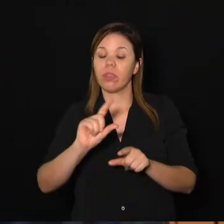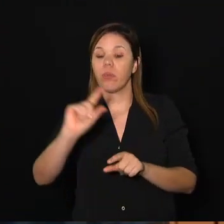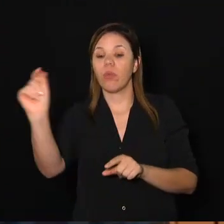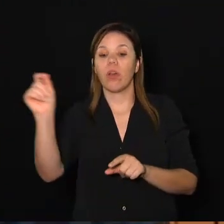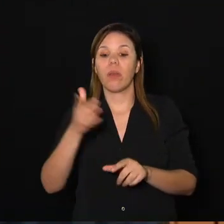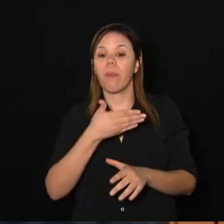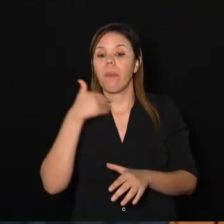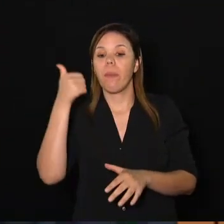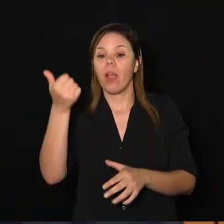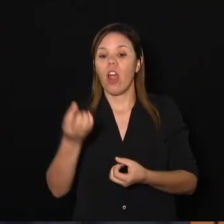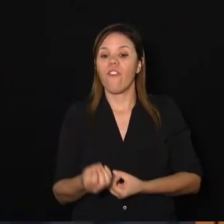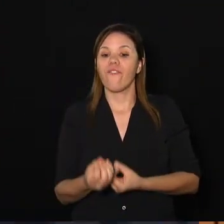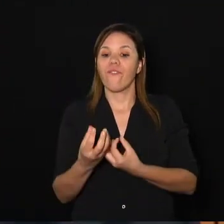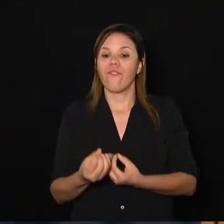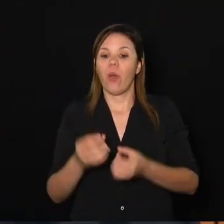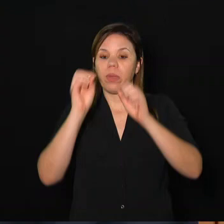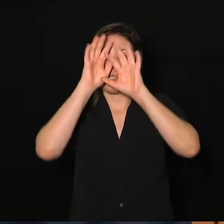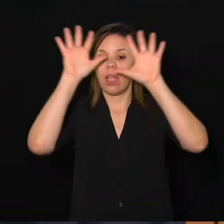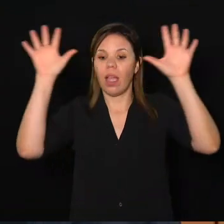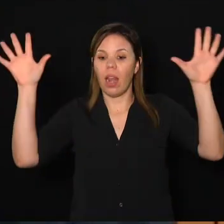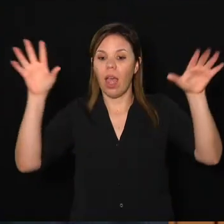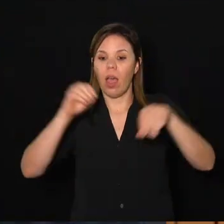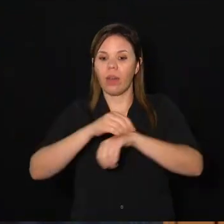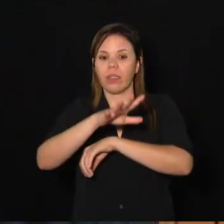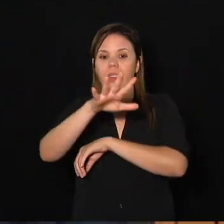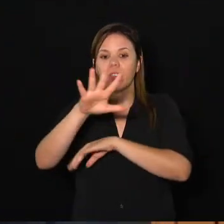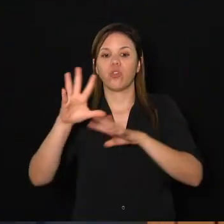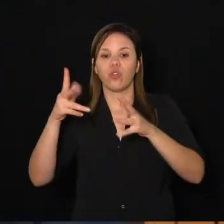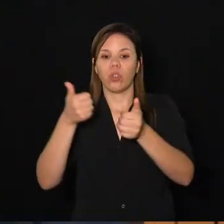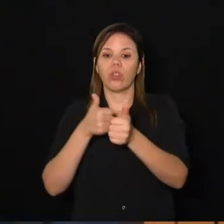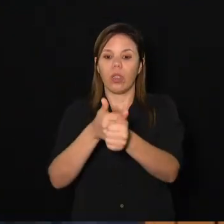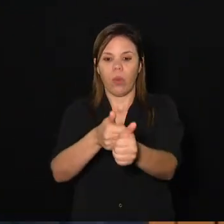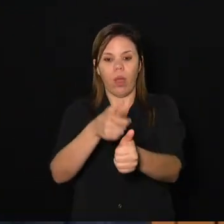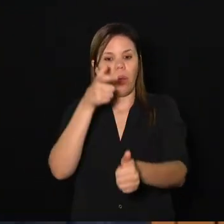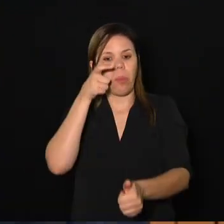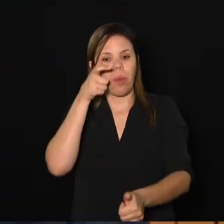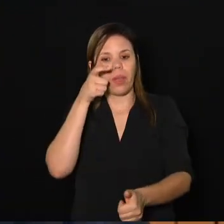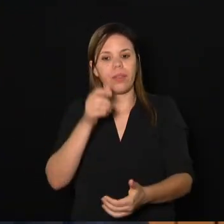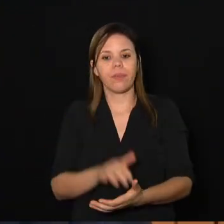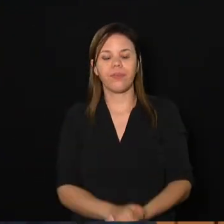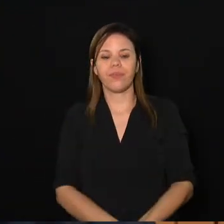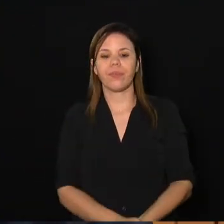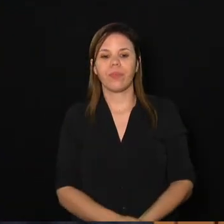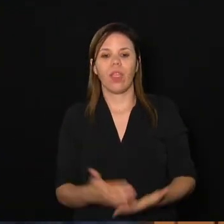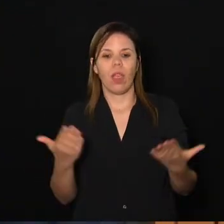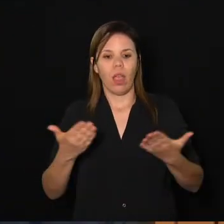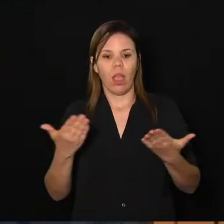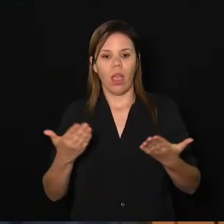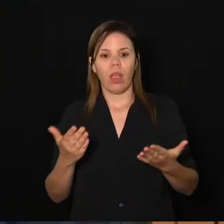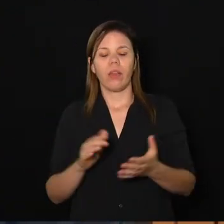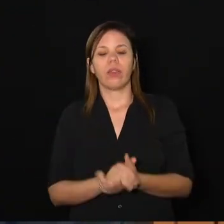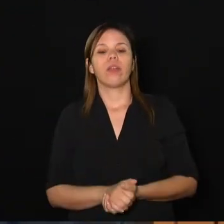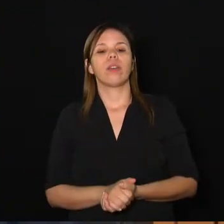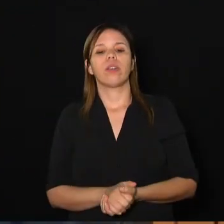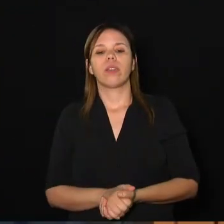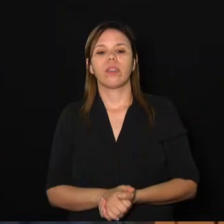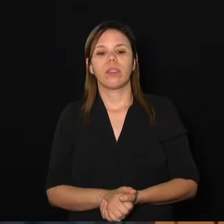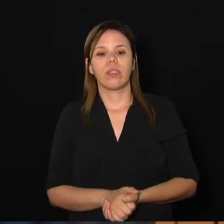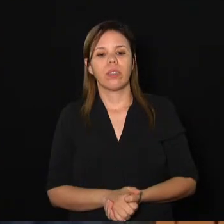de informação possível e transmitido a todos que nos acompanham eu passo a palavra agora para